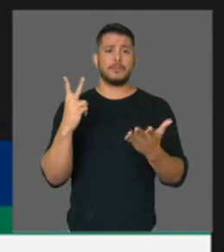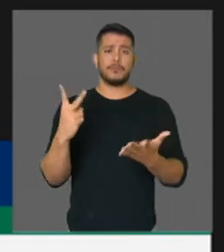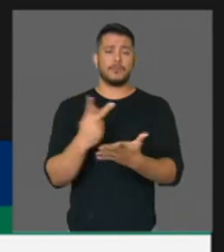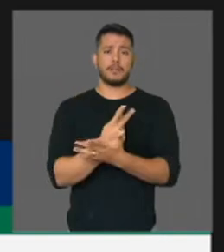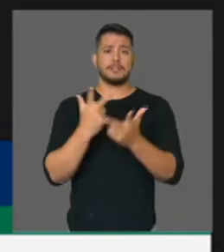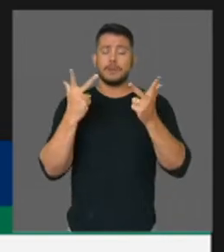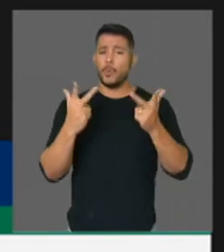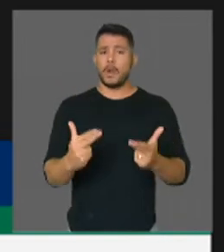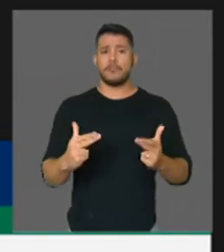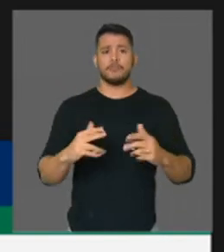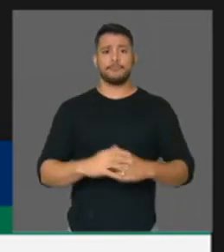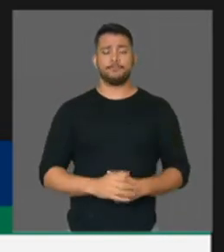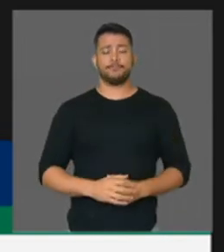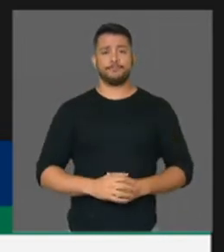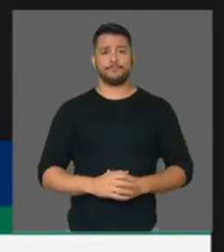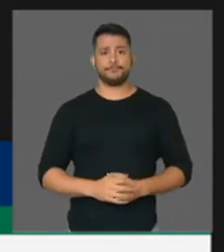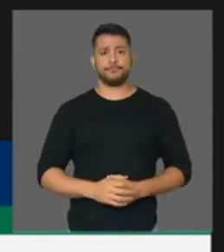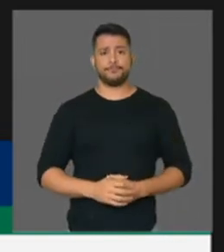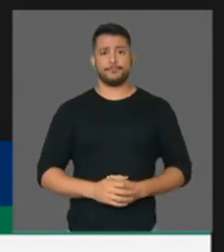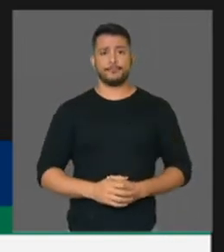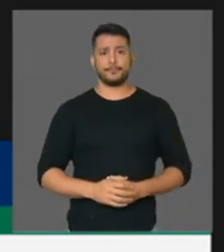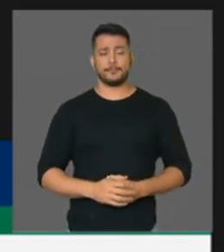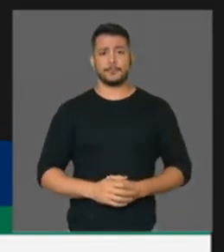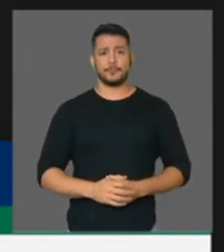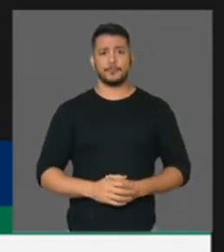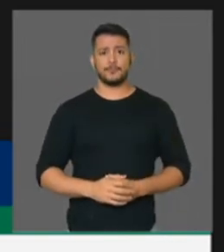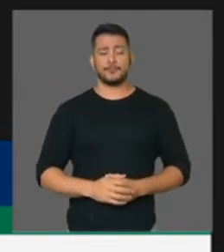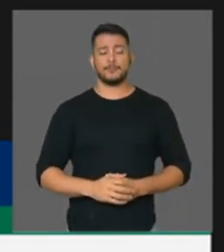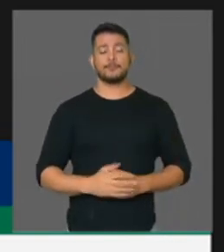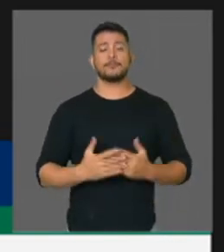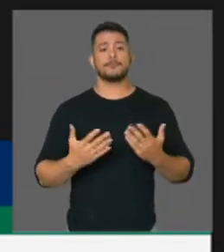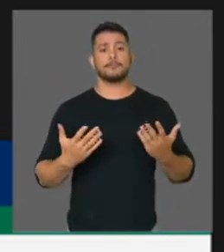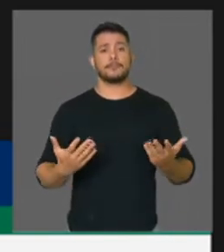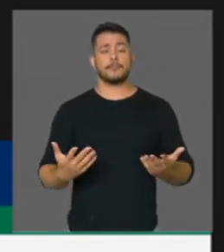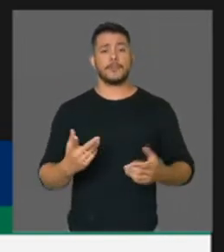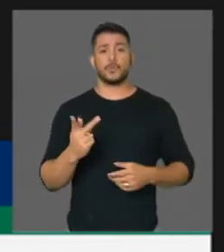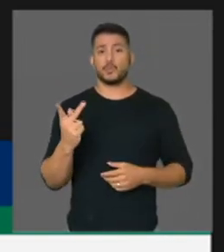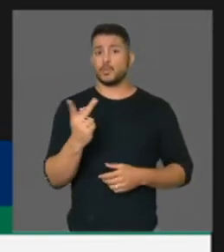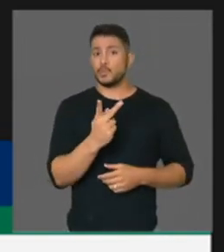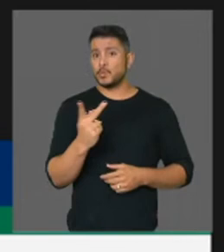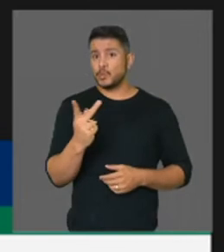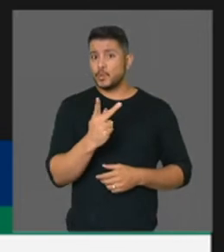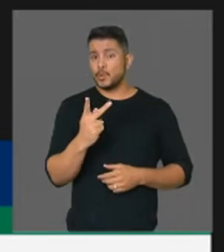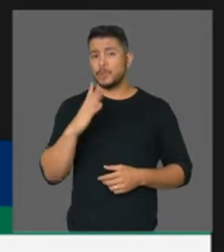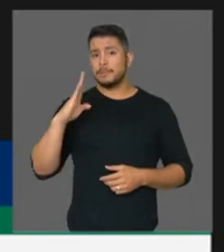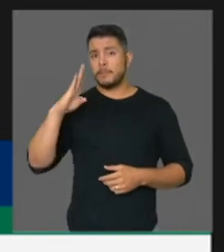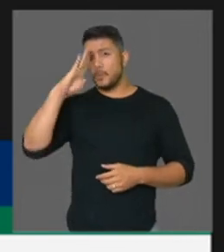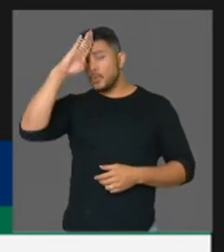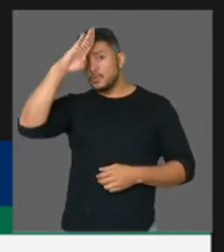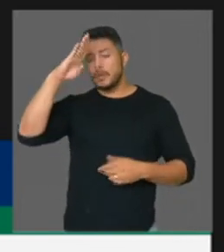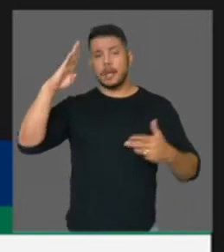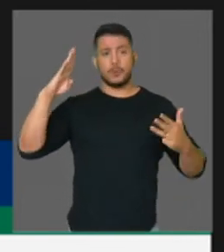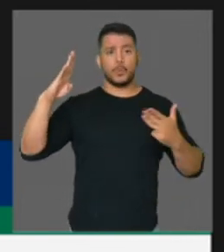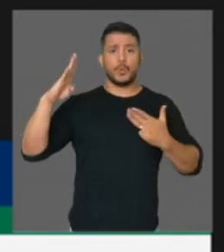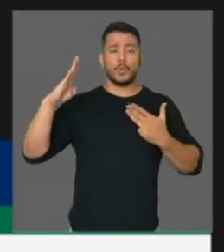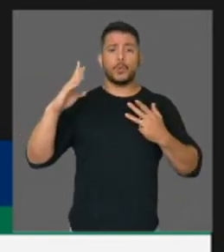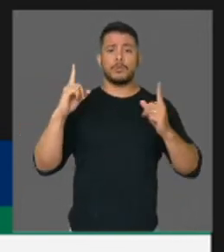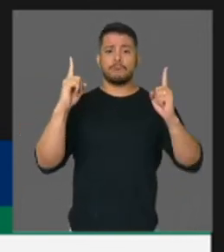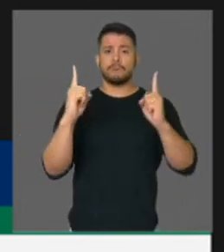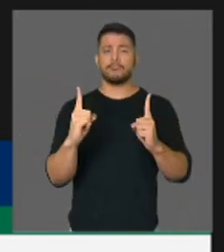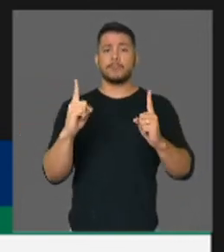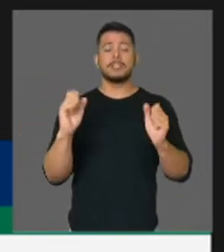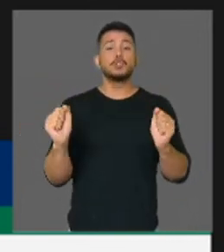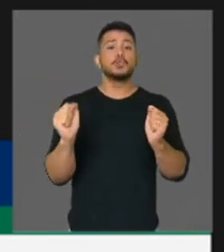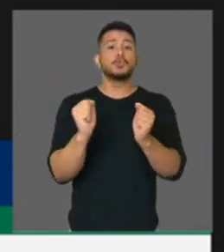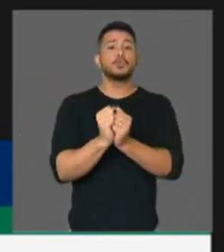espelho e enxerga o Lula. O sonho deles é estarem juntos no segundo turno.